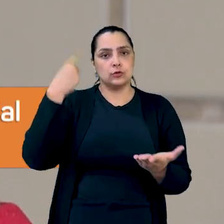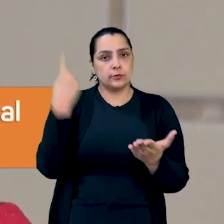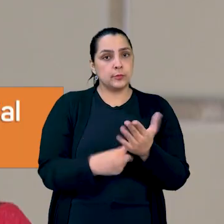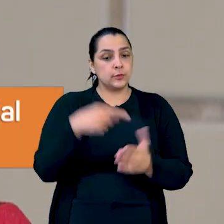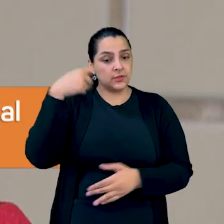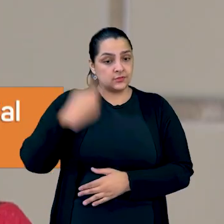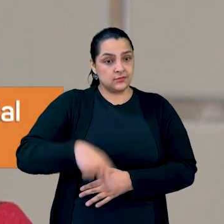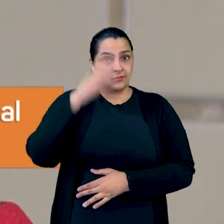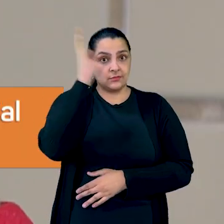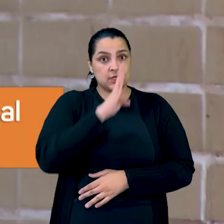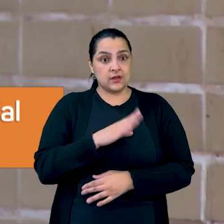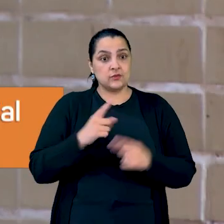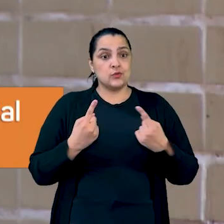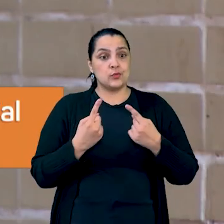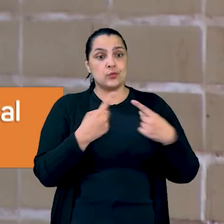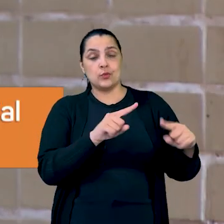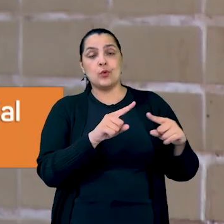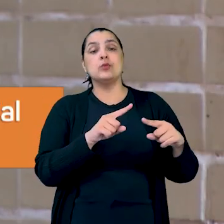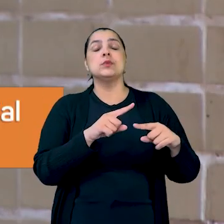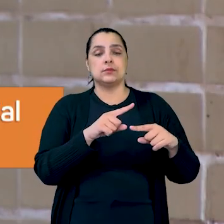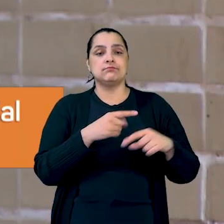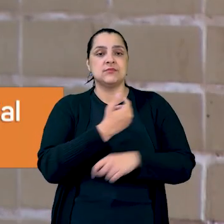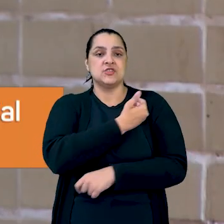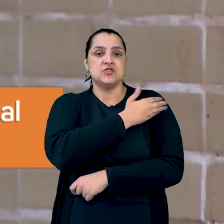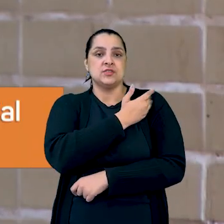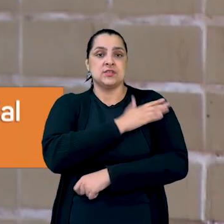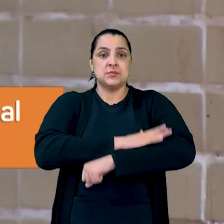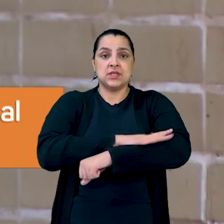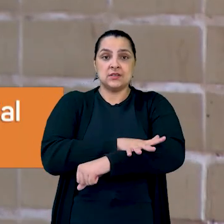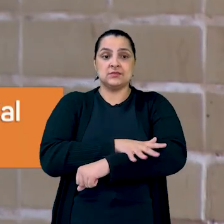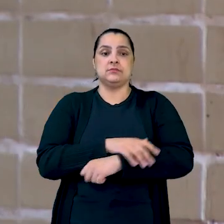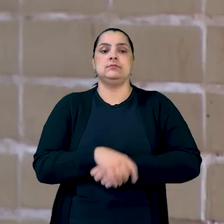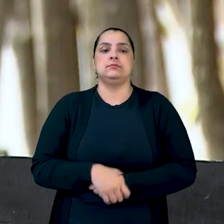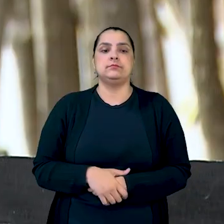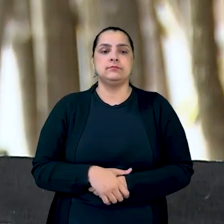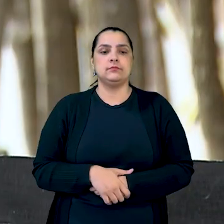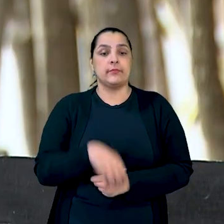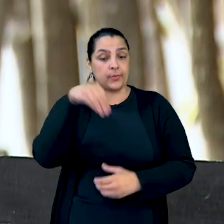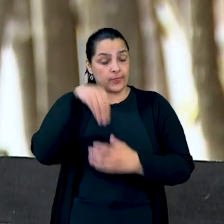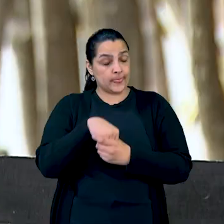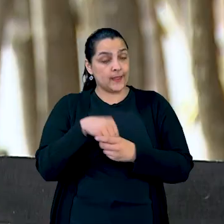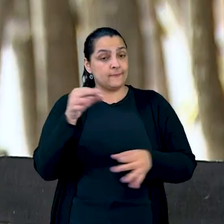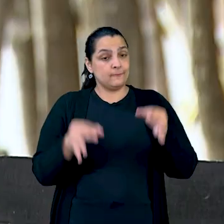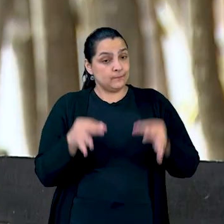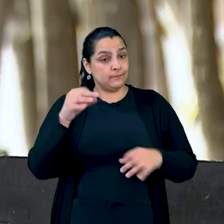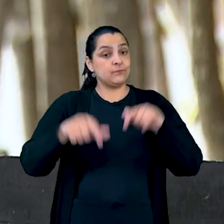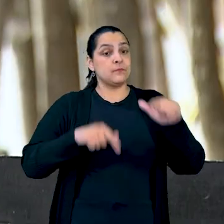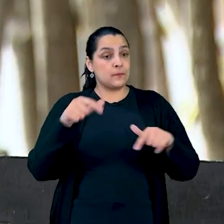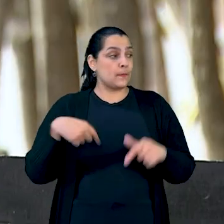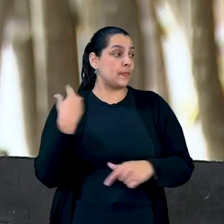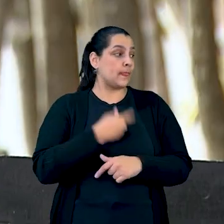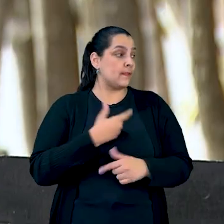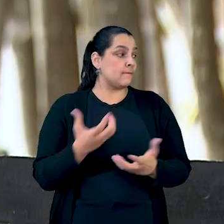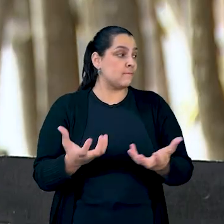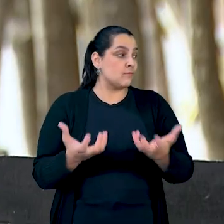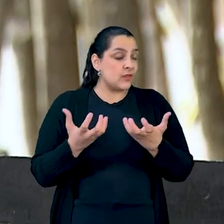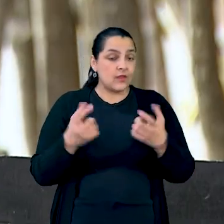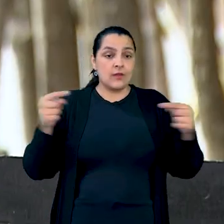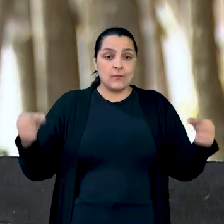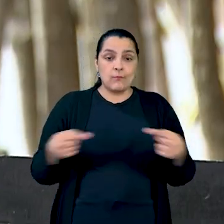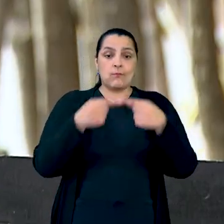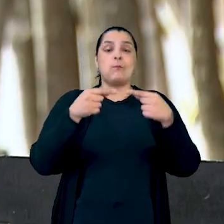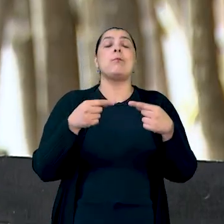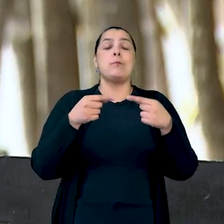o compromisso do país na luta contra a discriminação racial. É dentro da Justiça do Trabalho que a gente